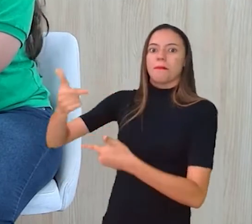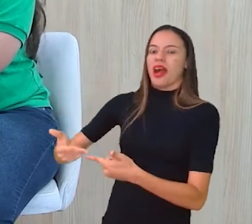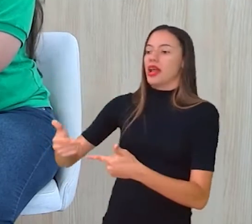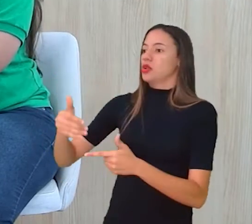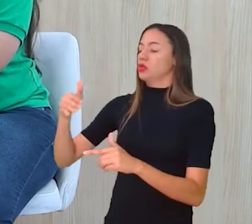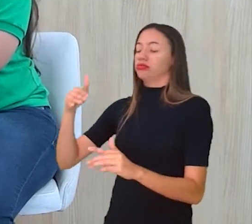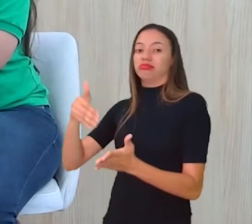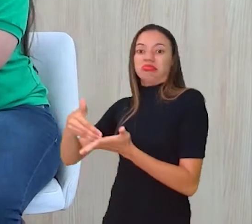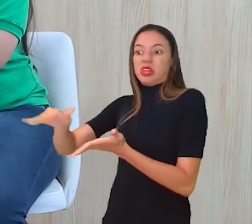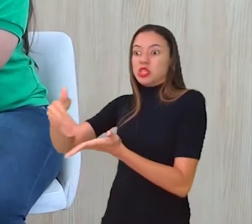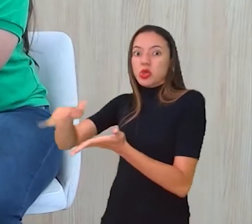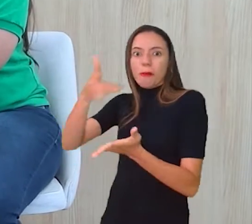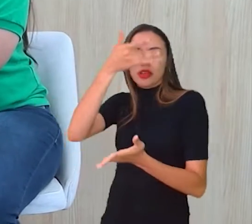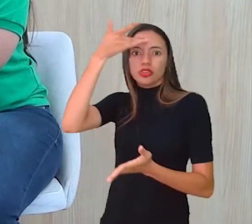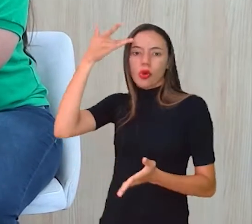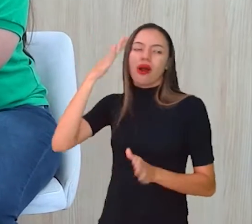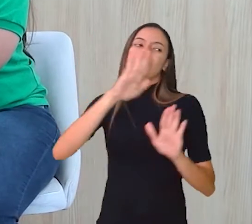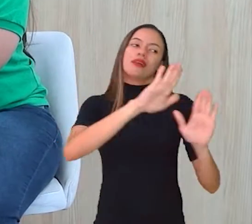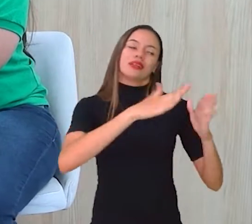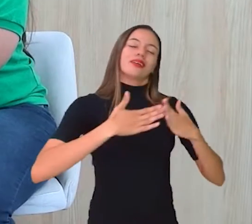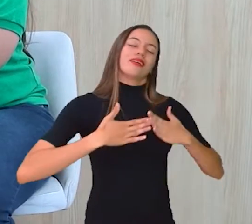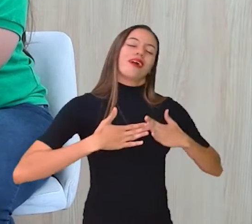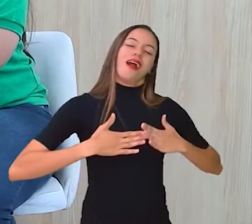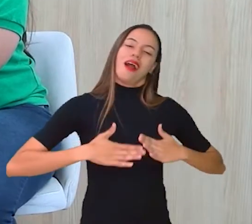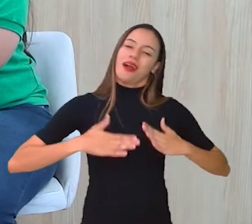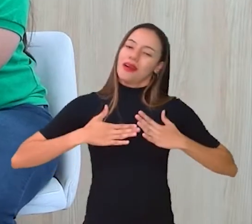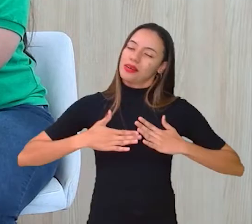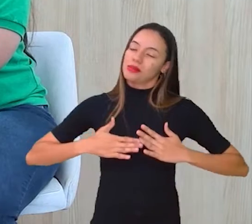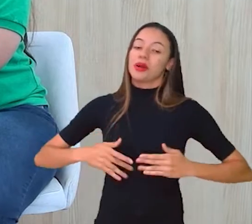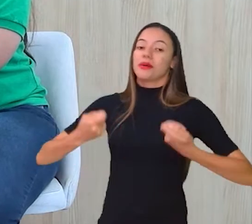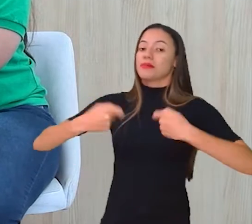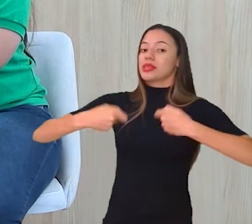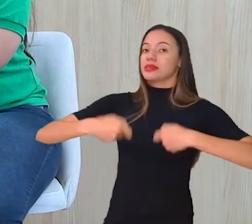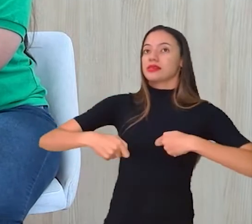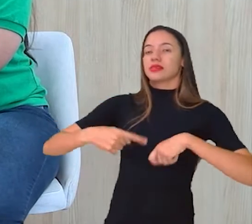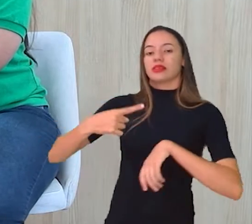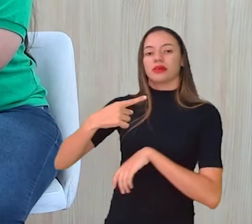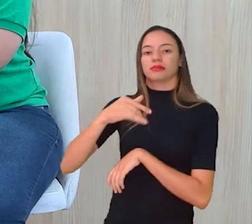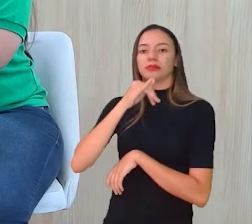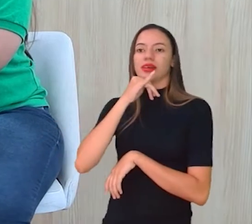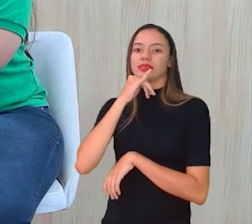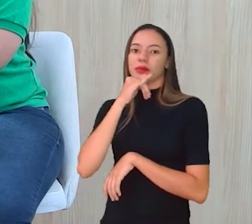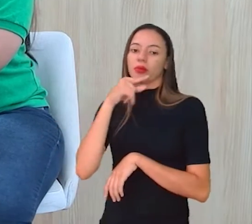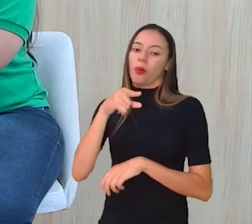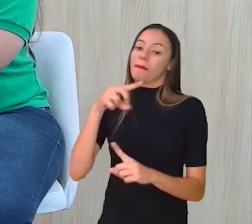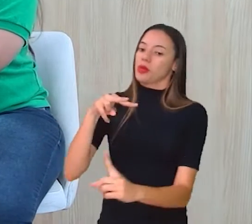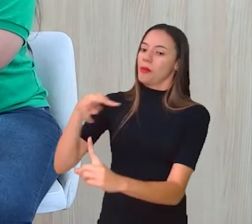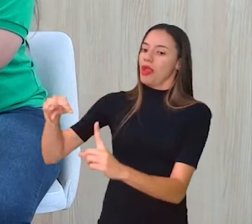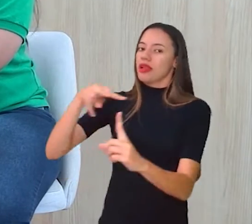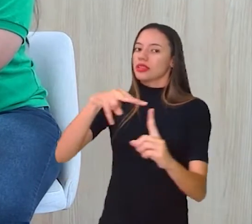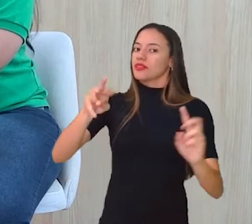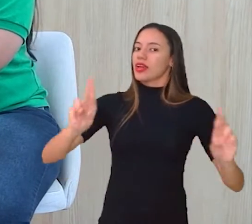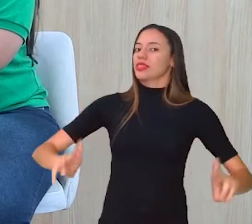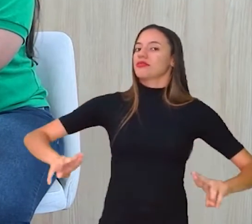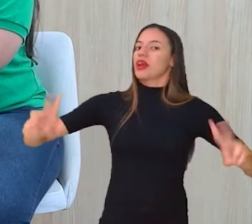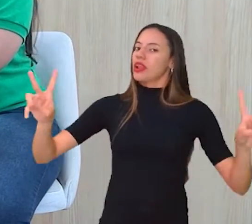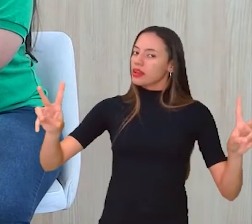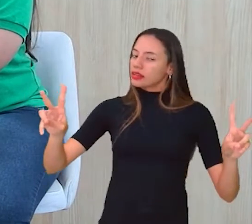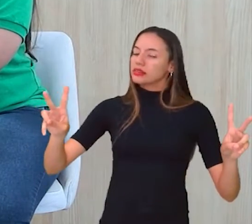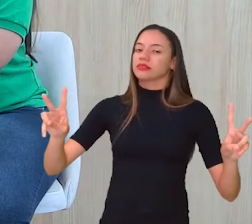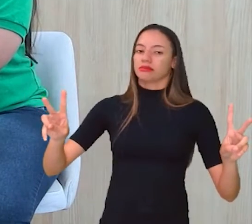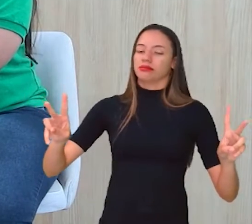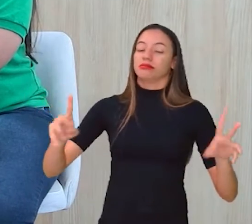Calma, não é tão assim. A gente tem que olhar a metade do copo cheio, a metade do copo vazio, nesse caso aí, né? Ou